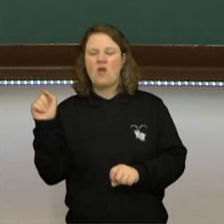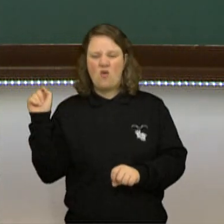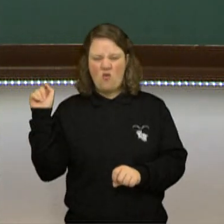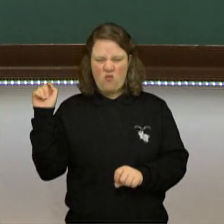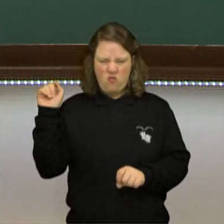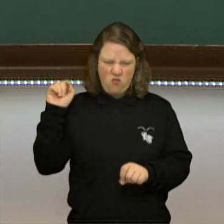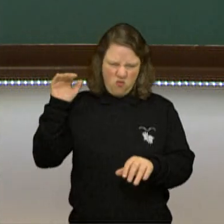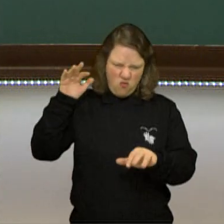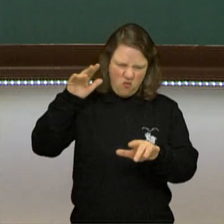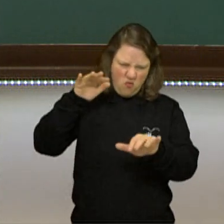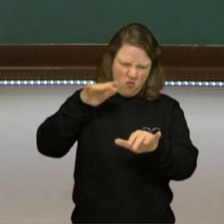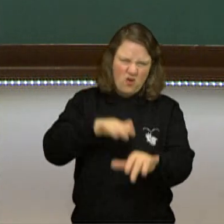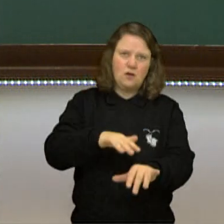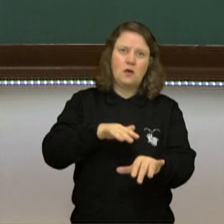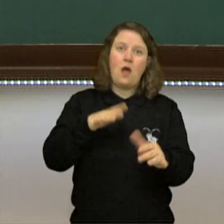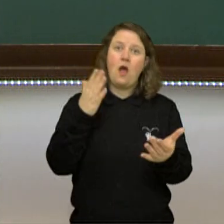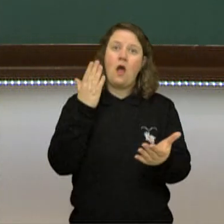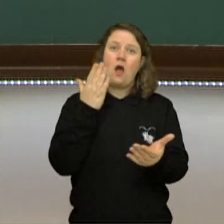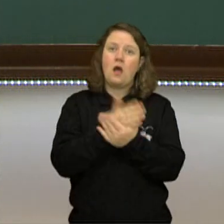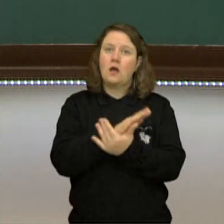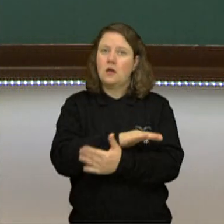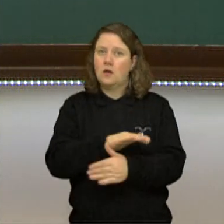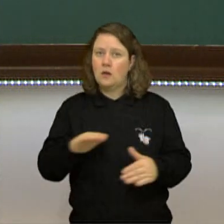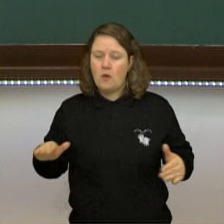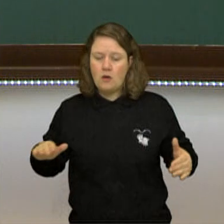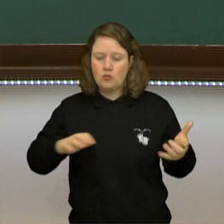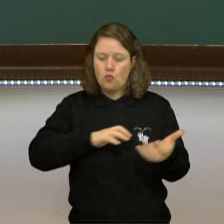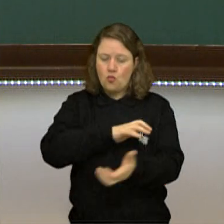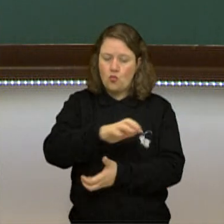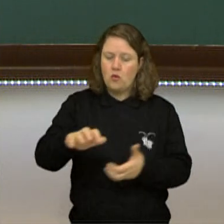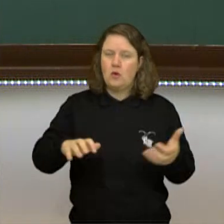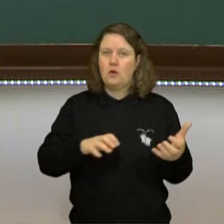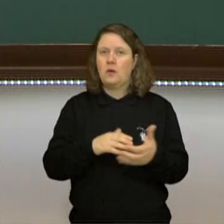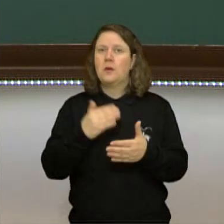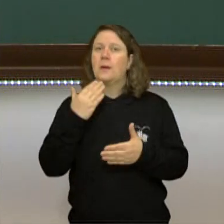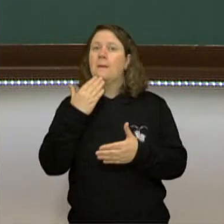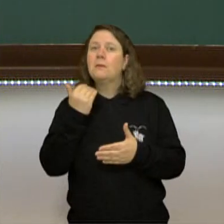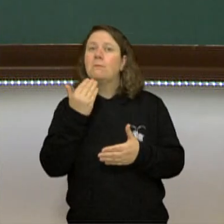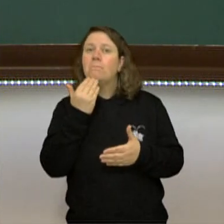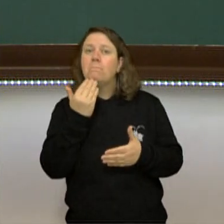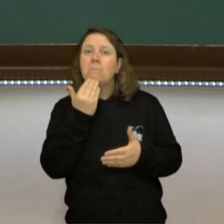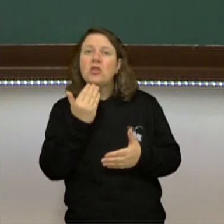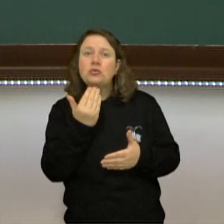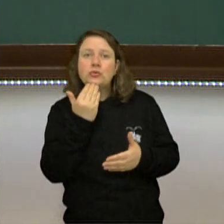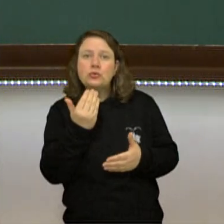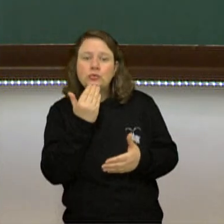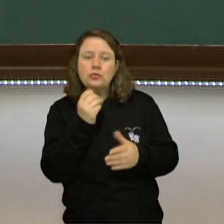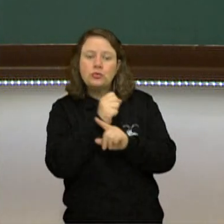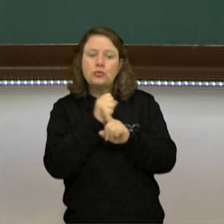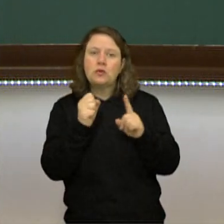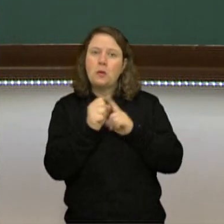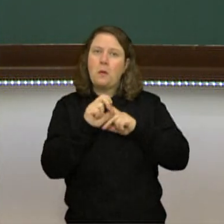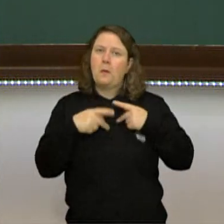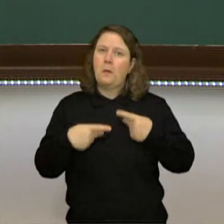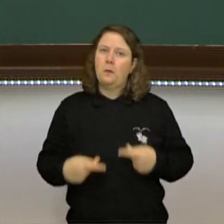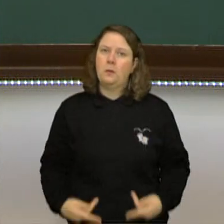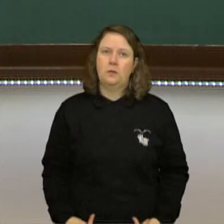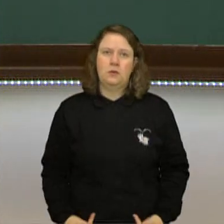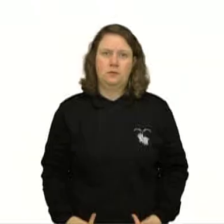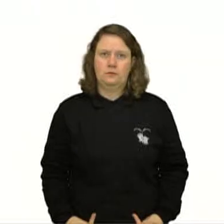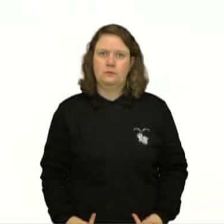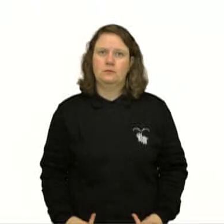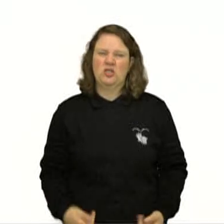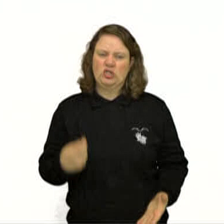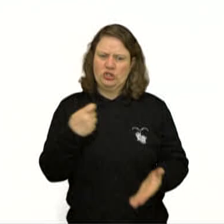e acabando com as rebeliões que pediam para um socialismo mais humano, menos ditatorial. Tá? Então, internamente, a